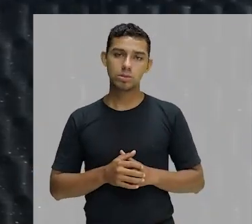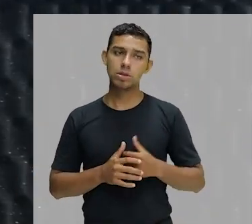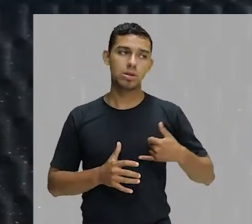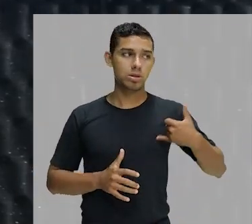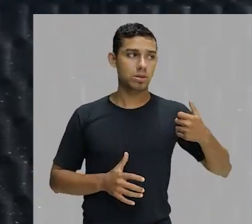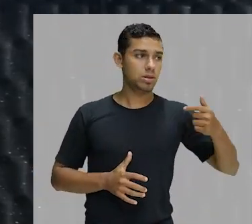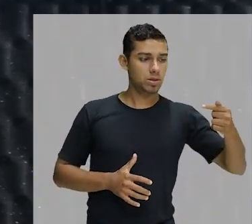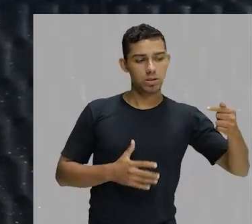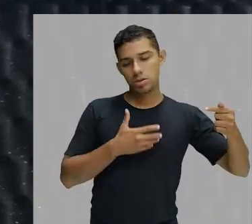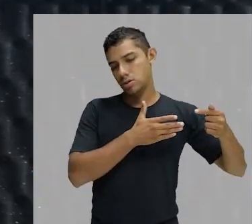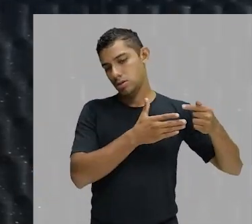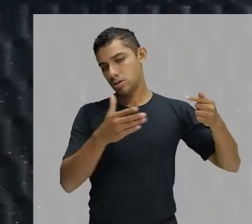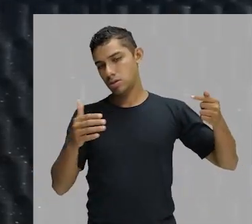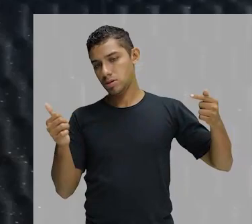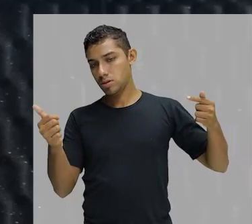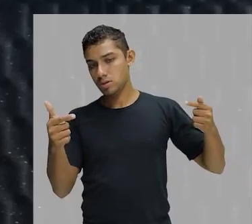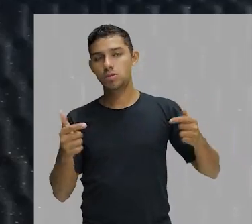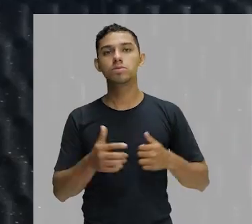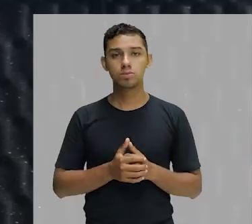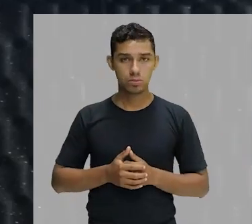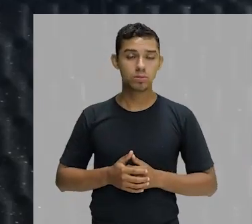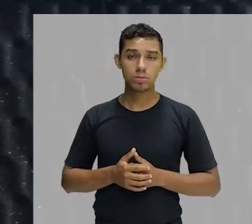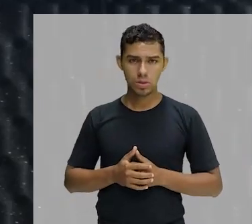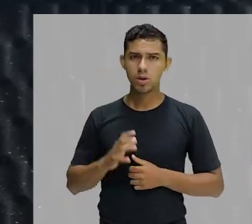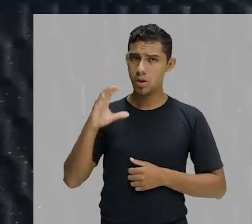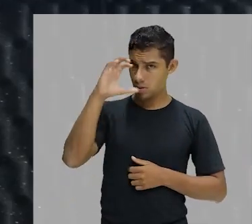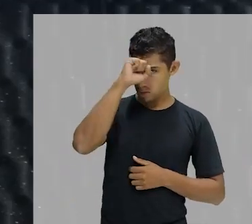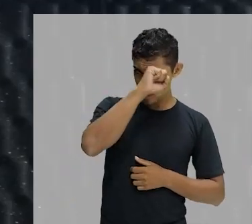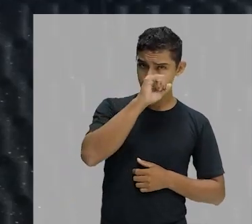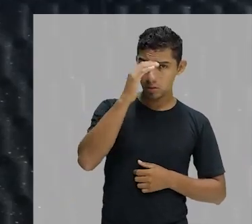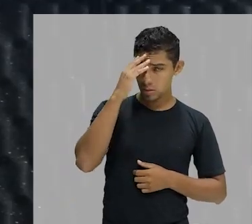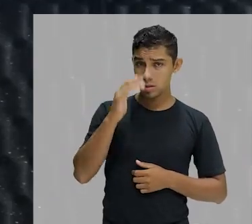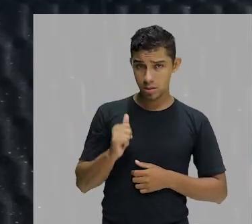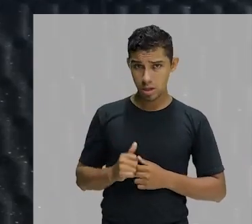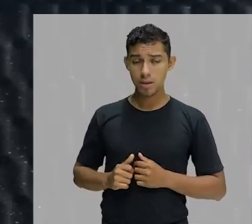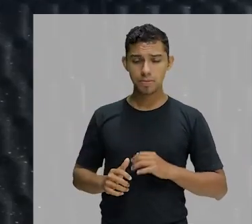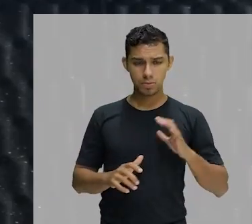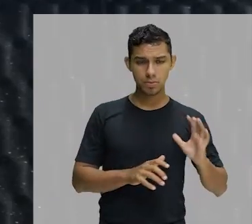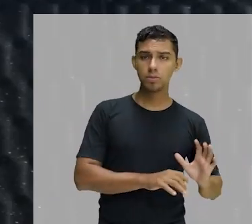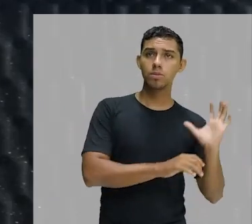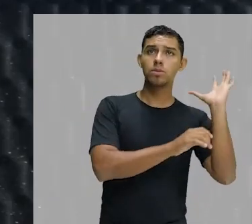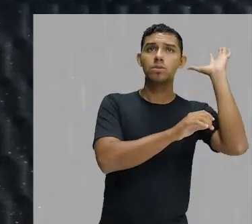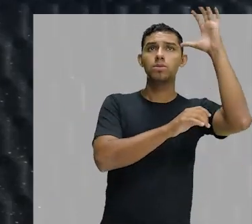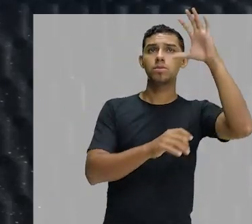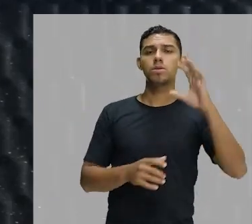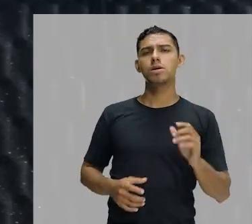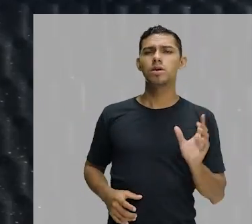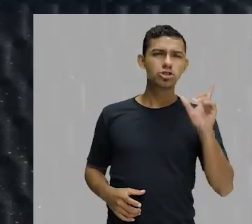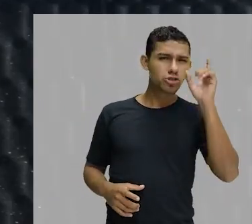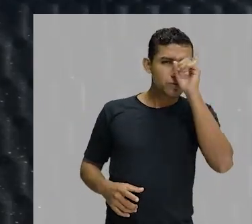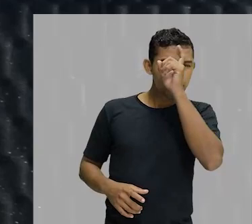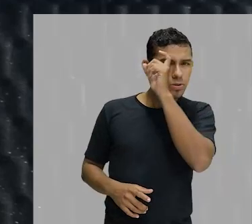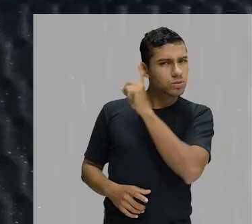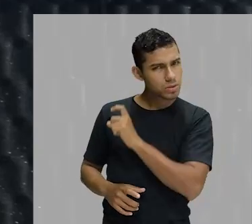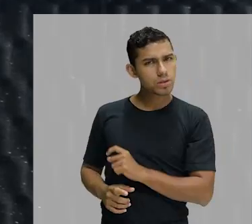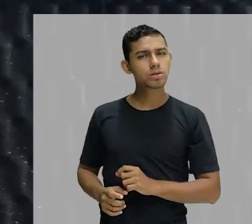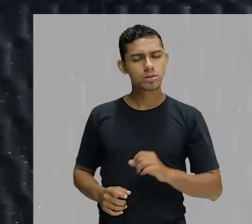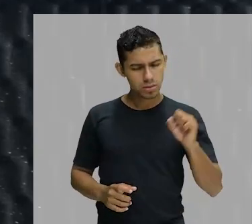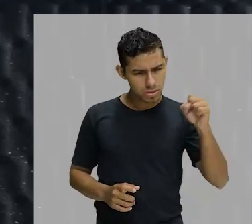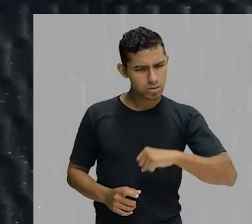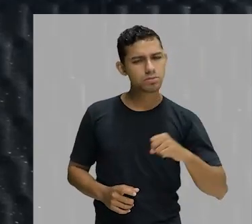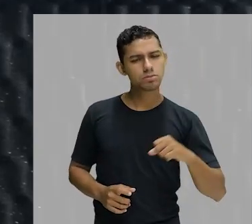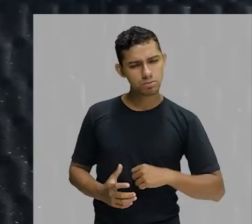a 12 anos. Eu aprendi? Aprendi. Eu faço massagem do lado esquerdo? Faço. Com muita dificuldade?